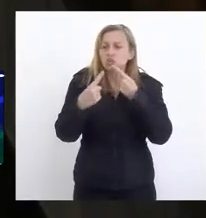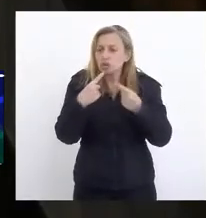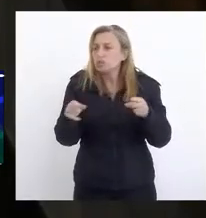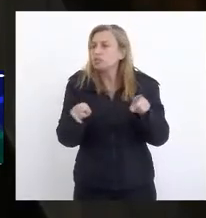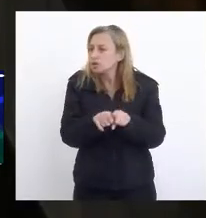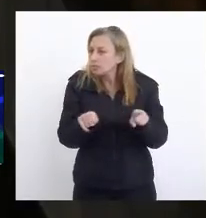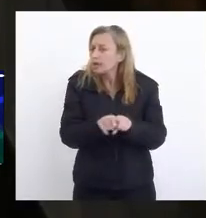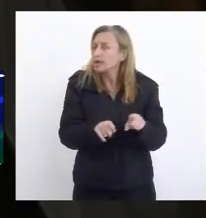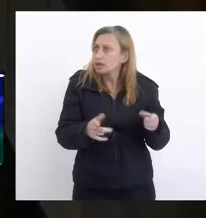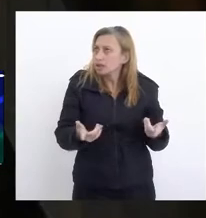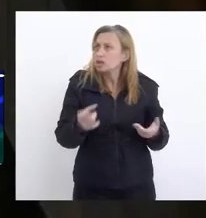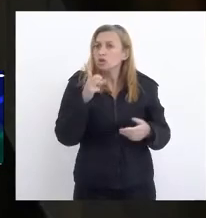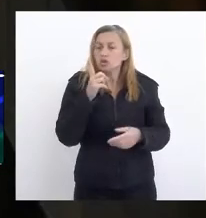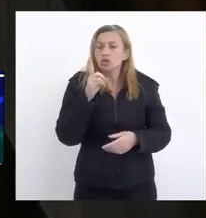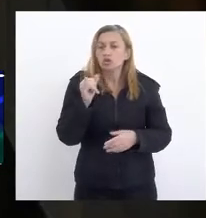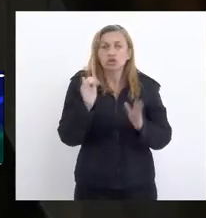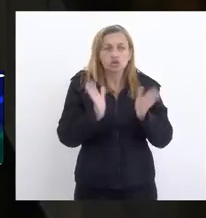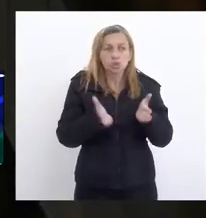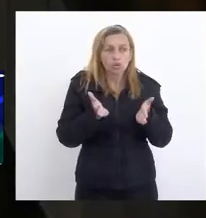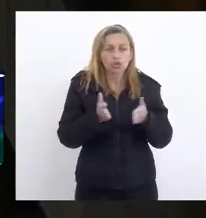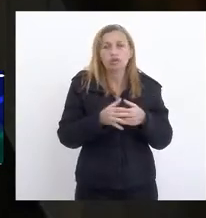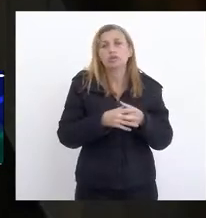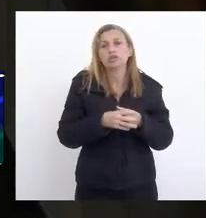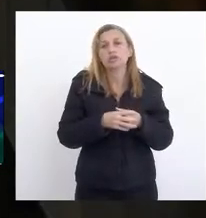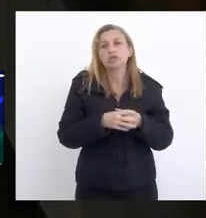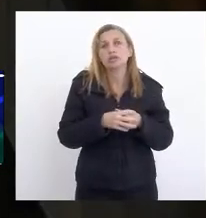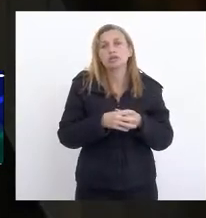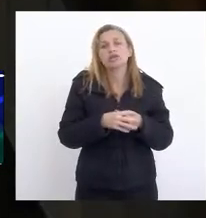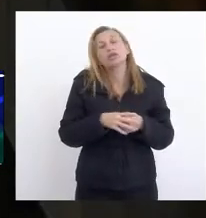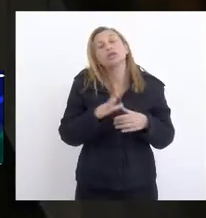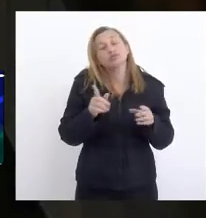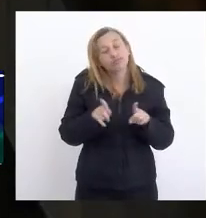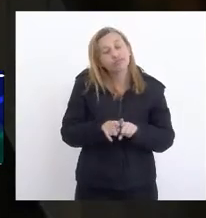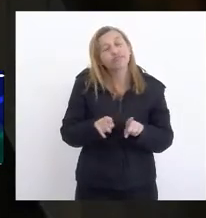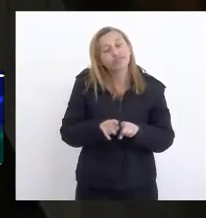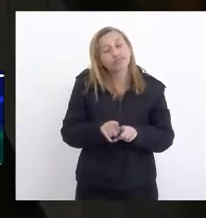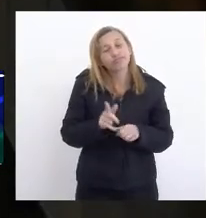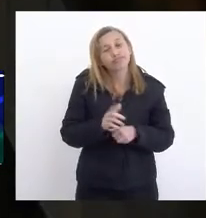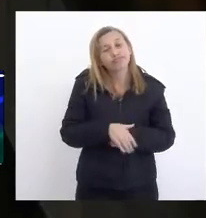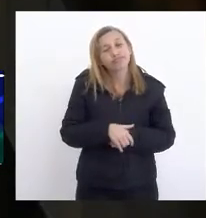também no dia de hoje. E, possivelmente,